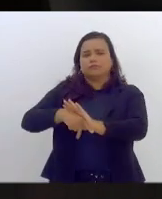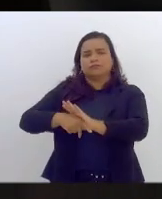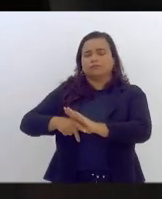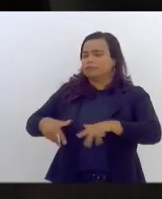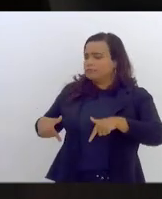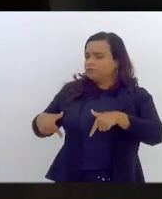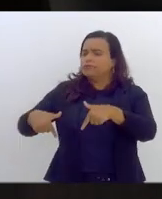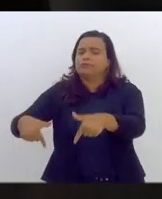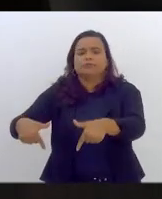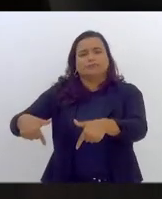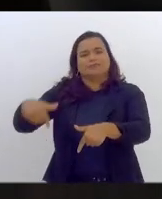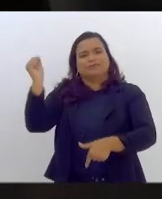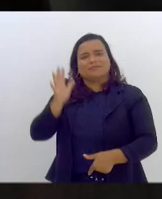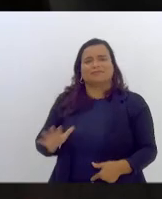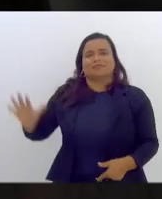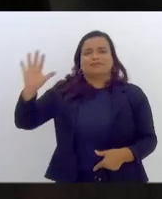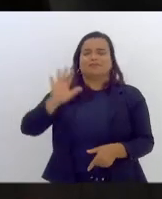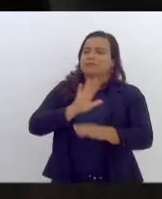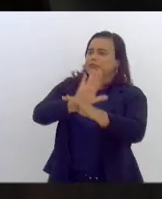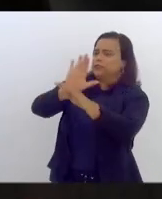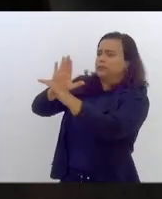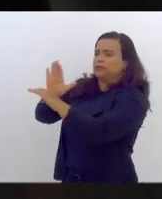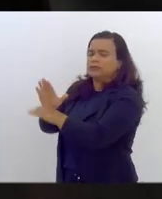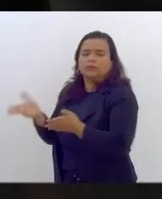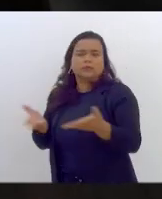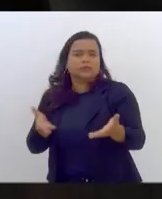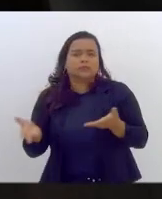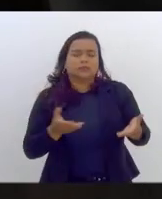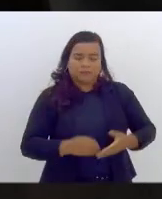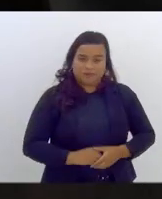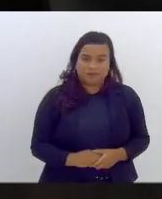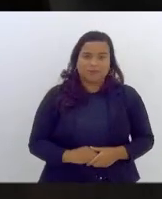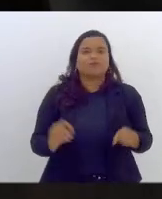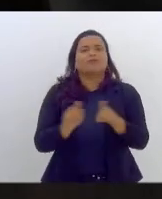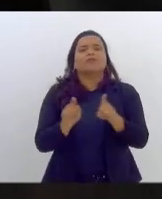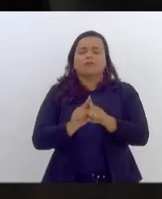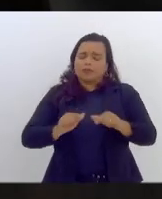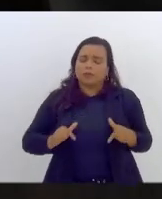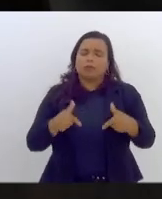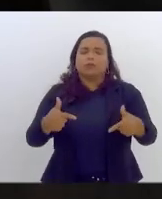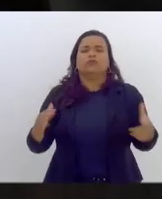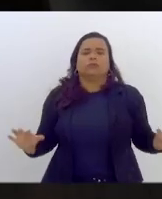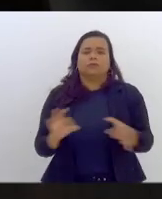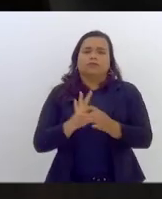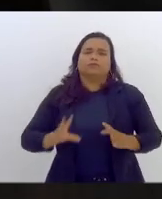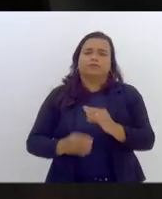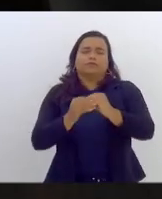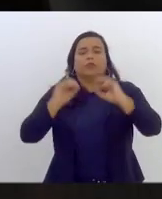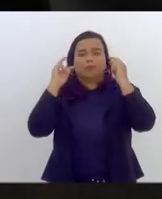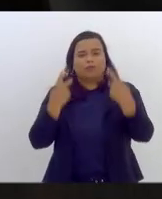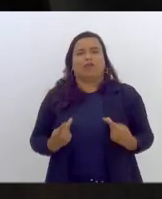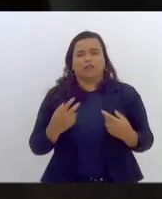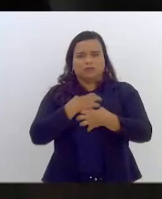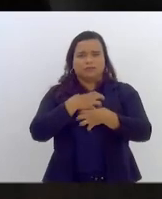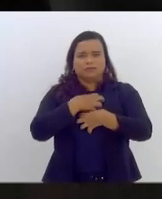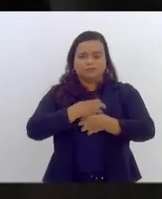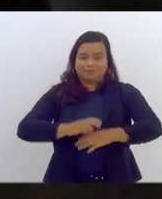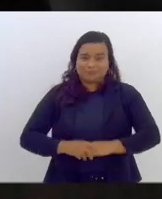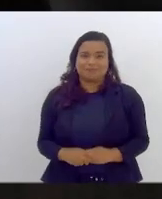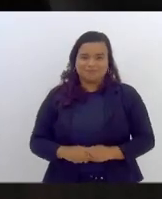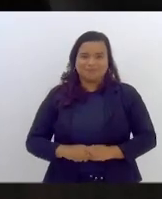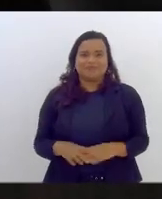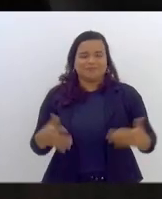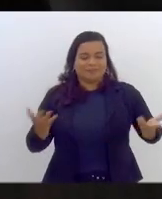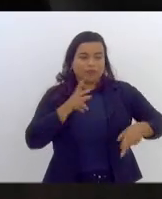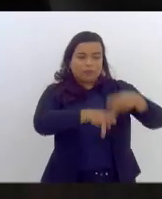pertencimento nacional, política como busca de agregação humana. O